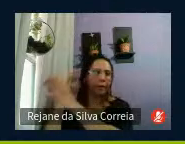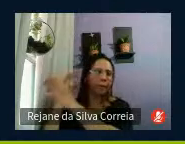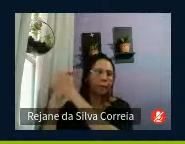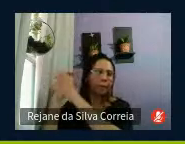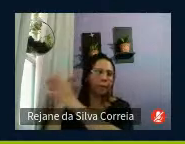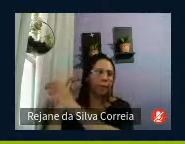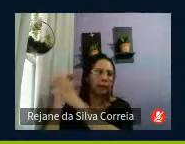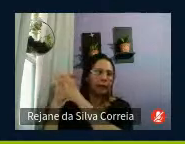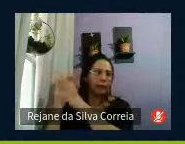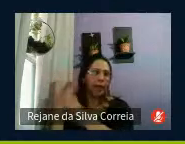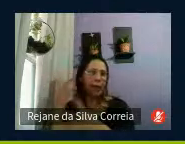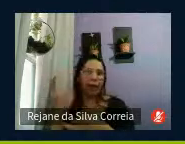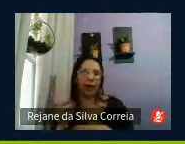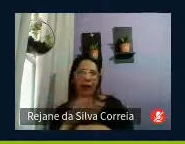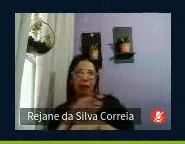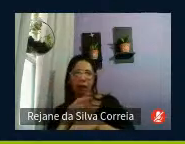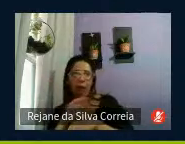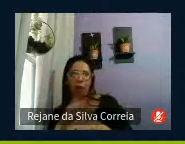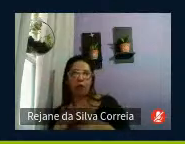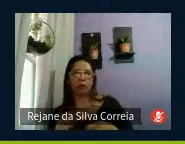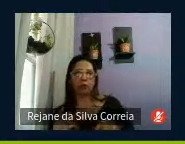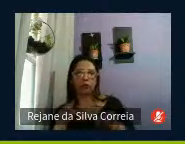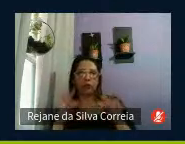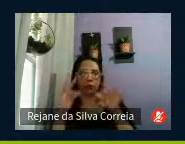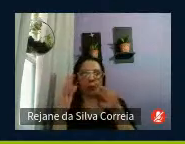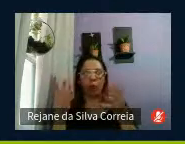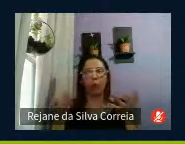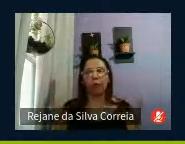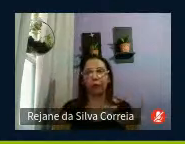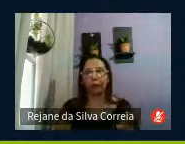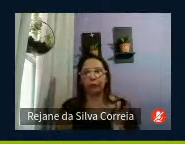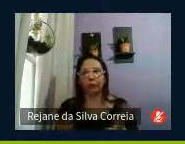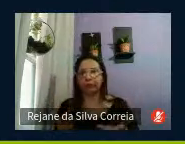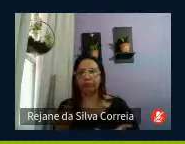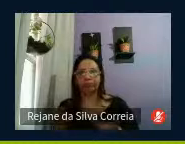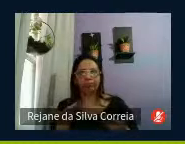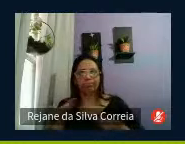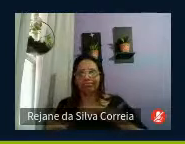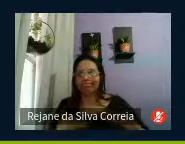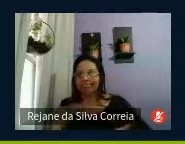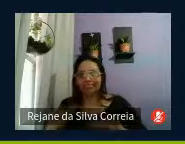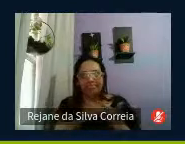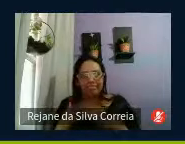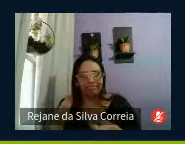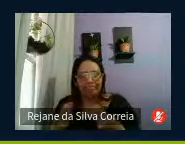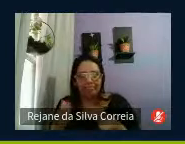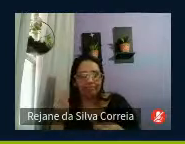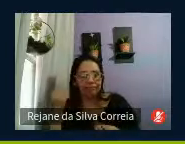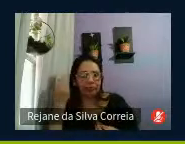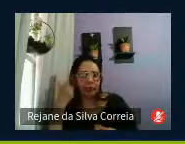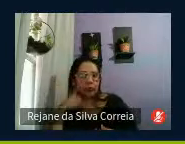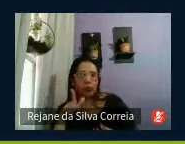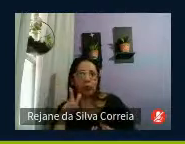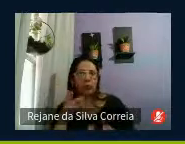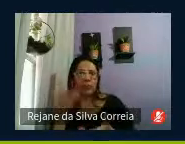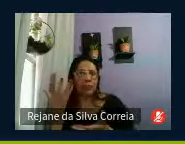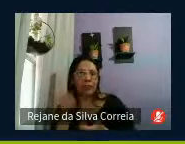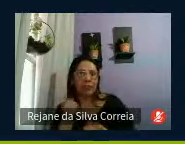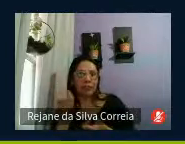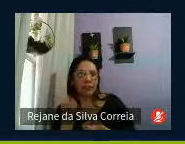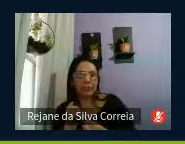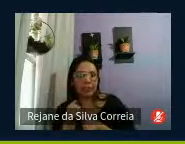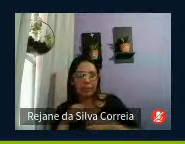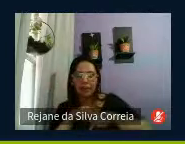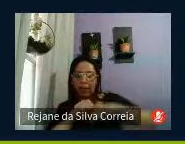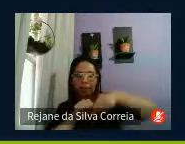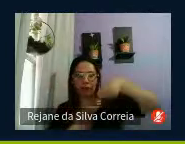cursos técnicos e tecnológicos, eles não receberam essa formação na